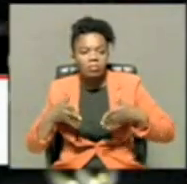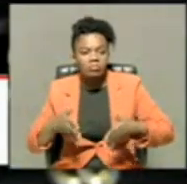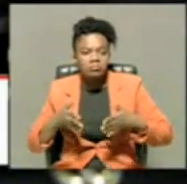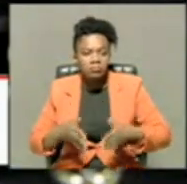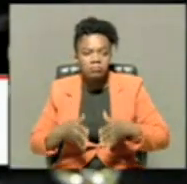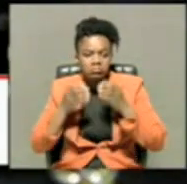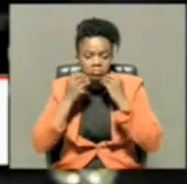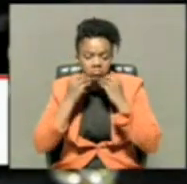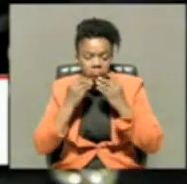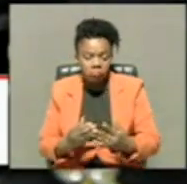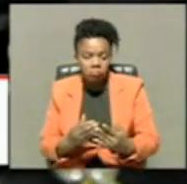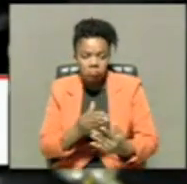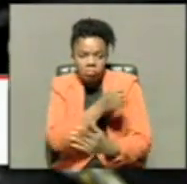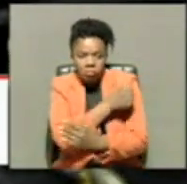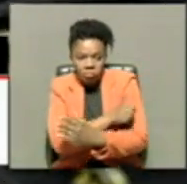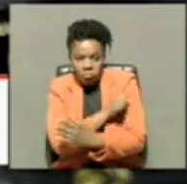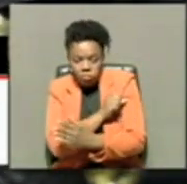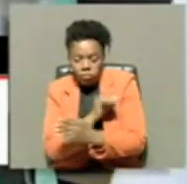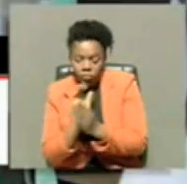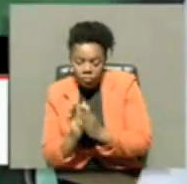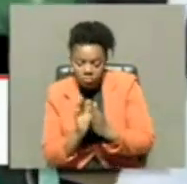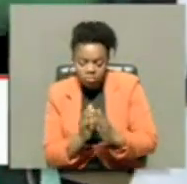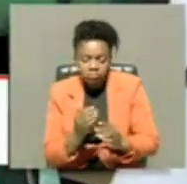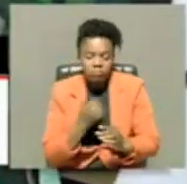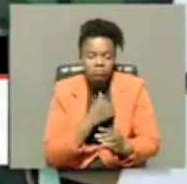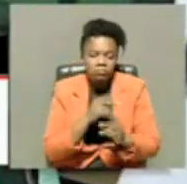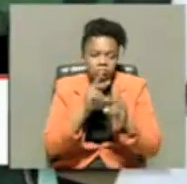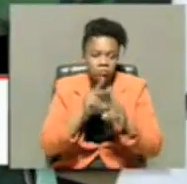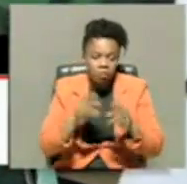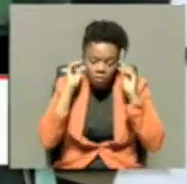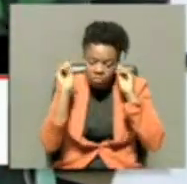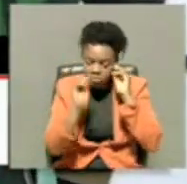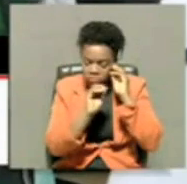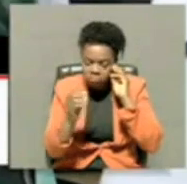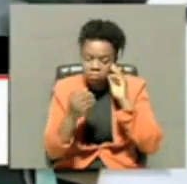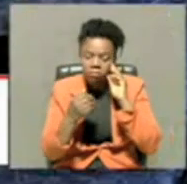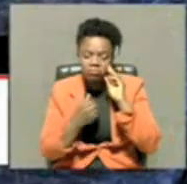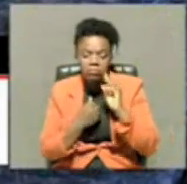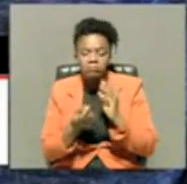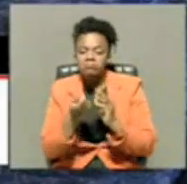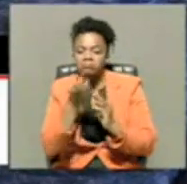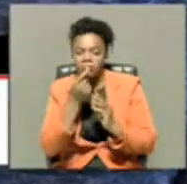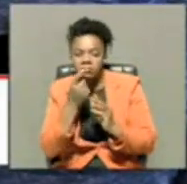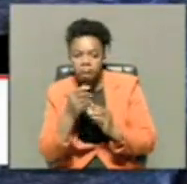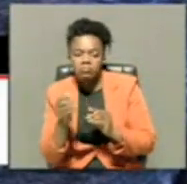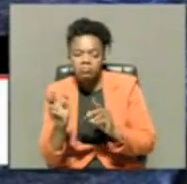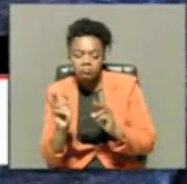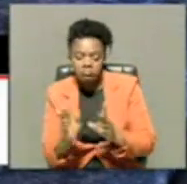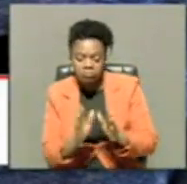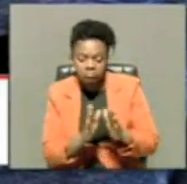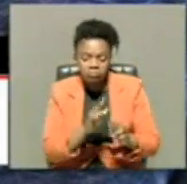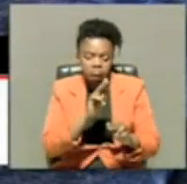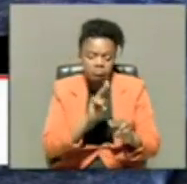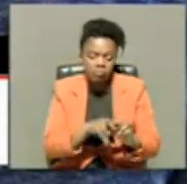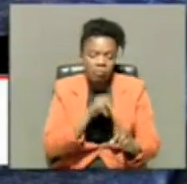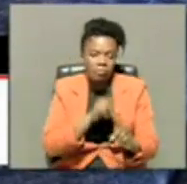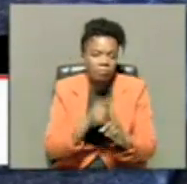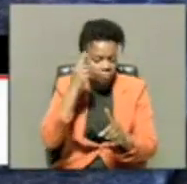cidade do Lubango têm criadas as condições para garantir assistência médica e medicamentosa